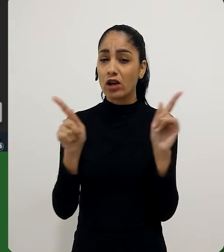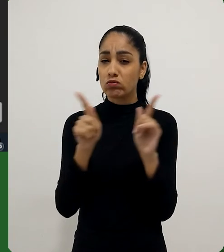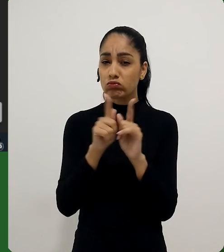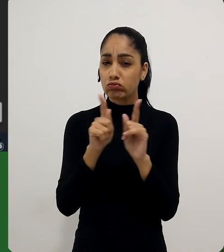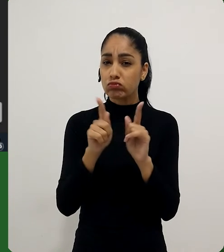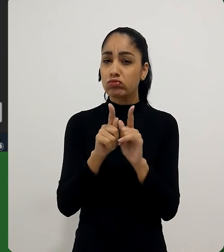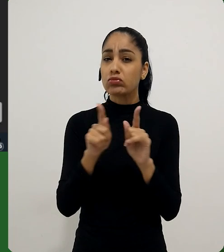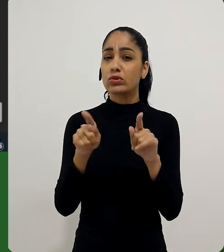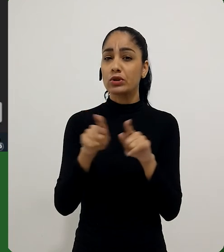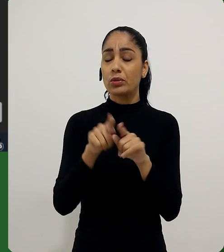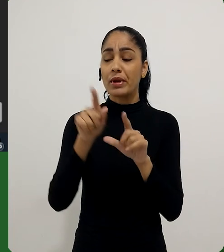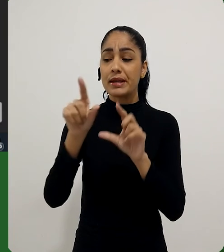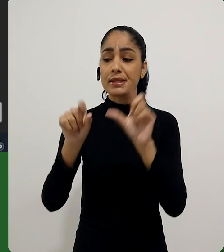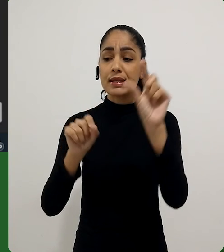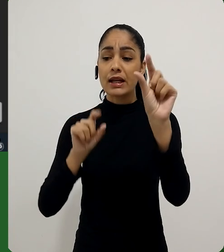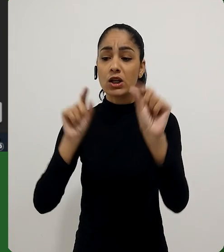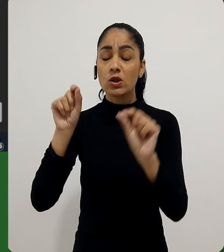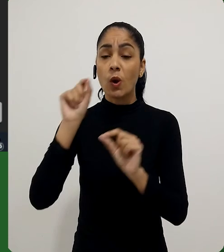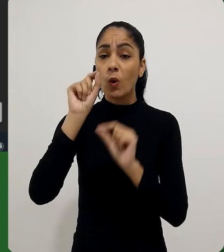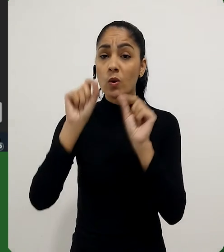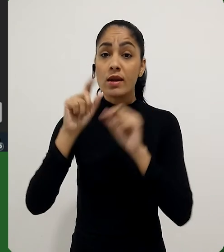que enxugar,